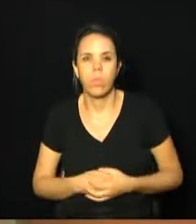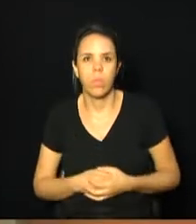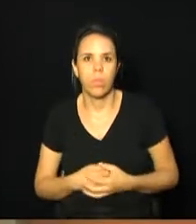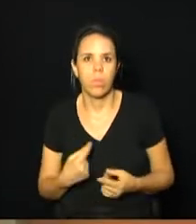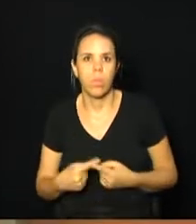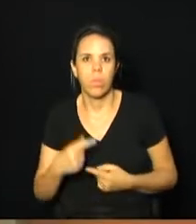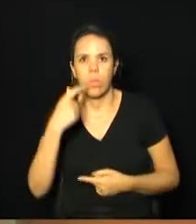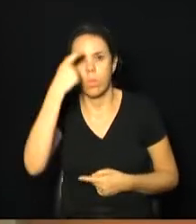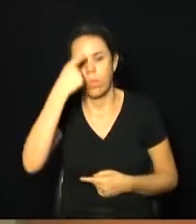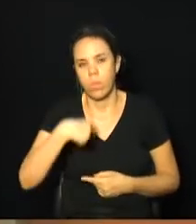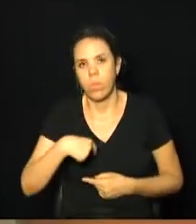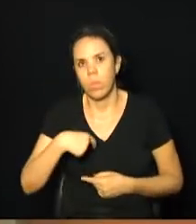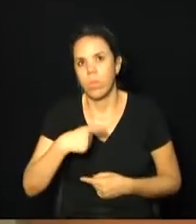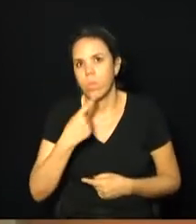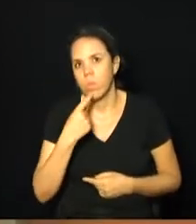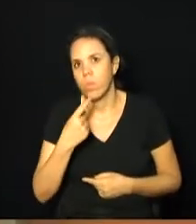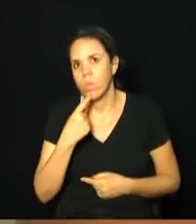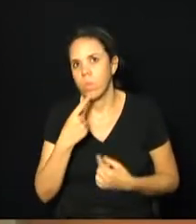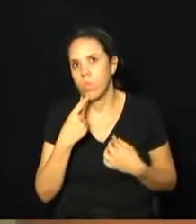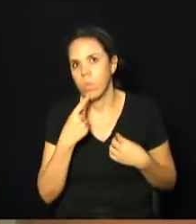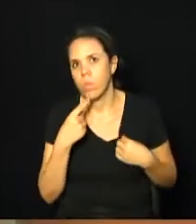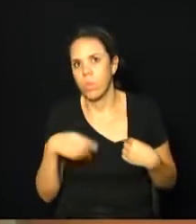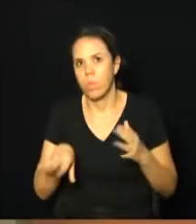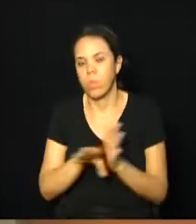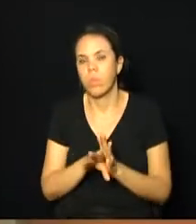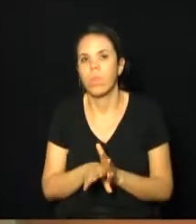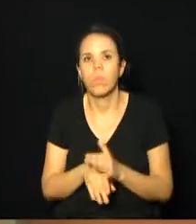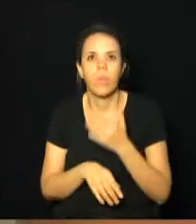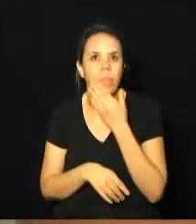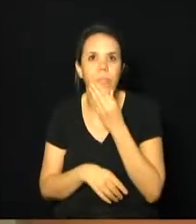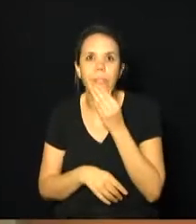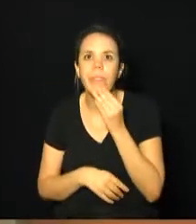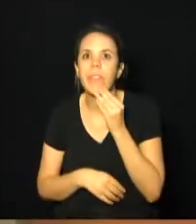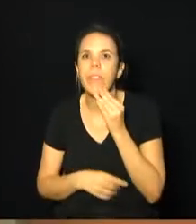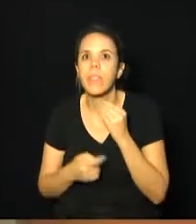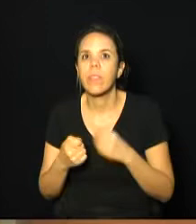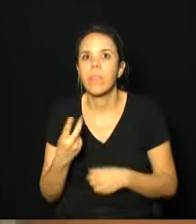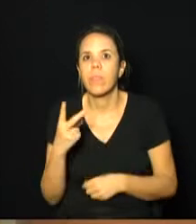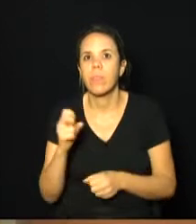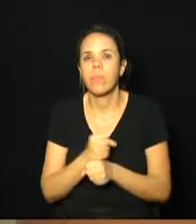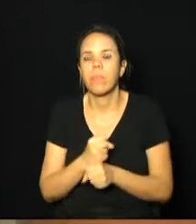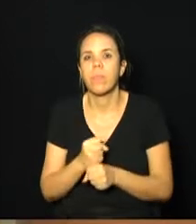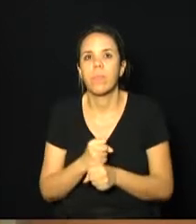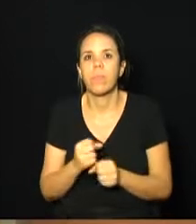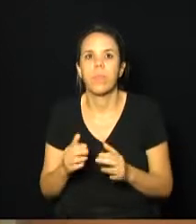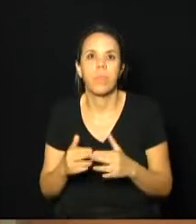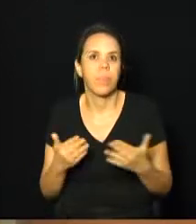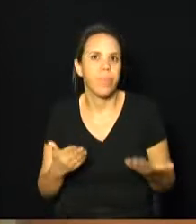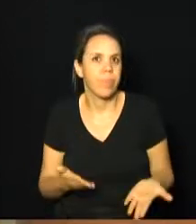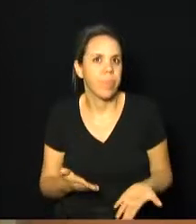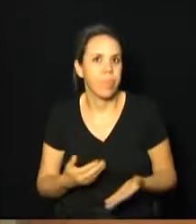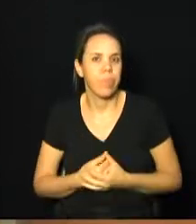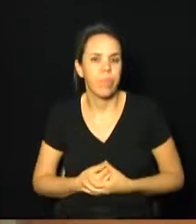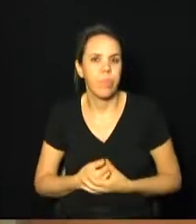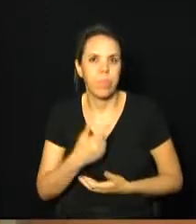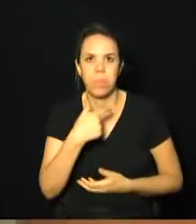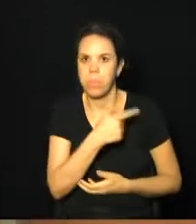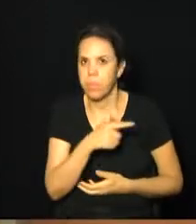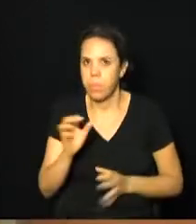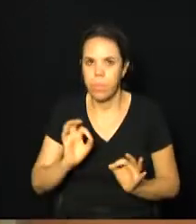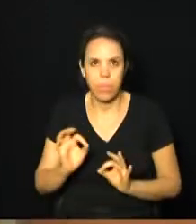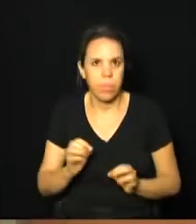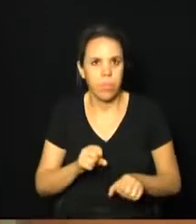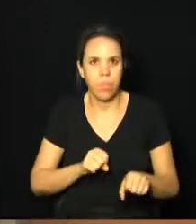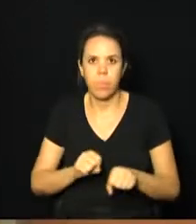Porque eu sou campineira, vim para Campinas há quase 25 anos e eu não tive isso na